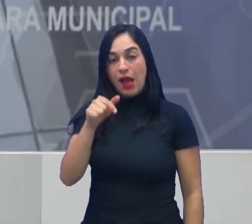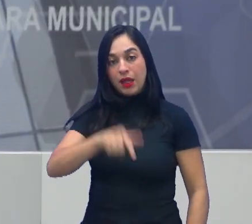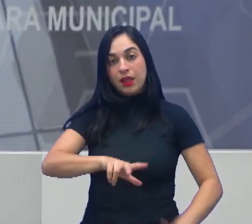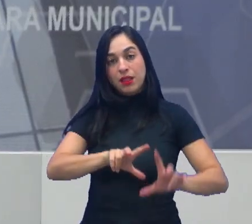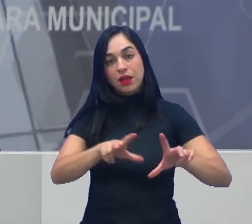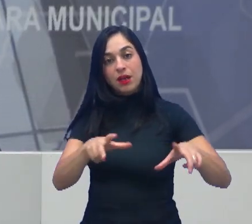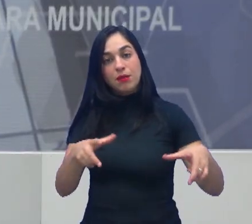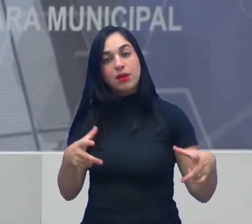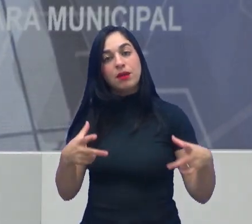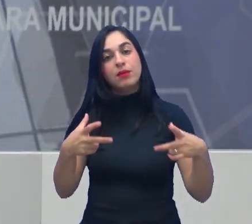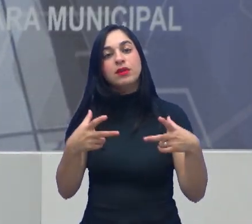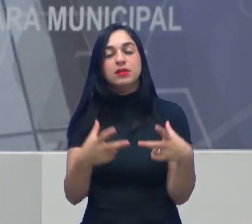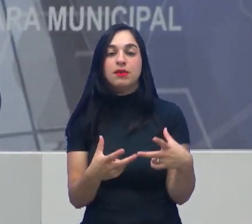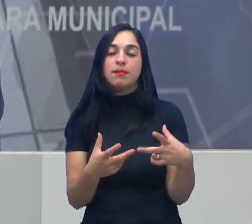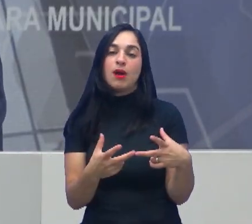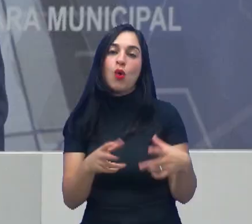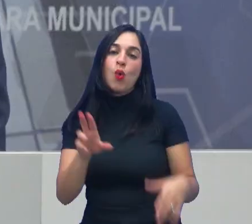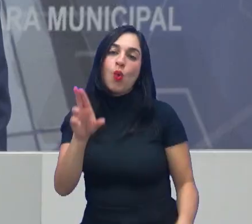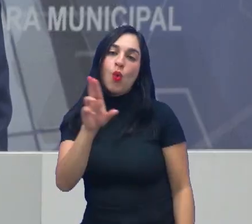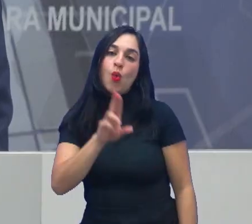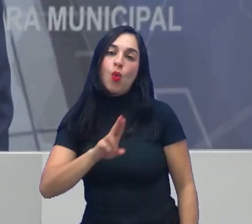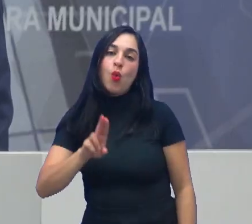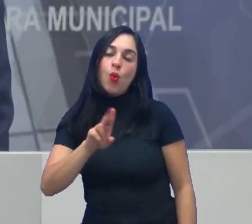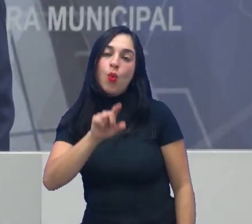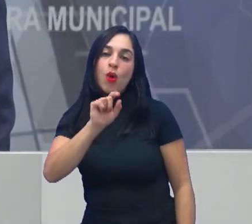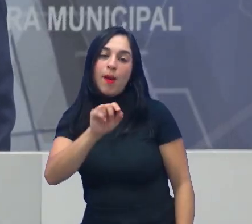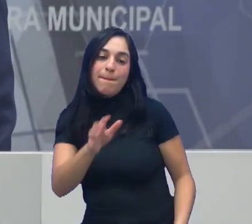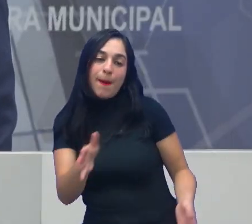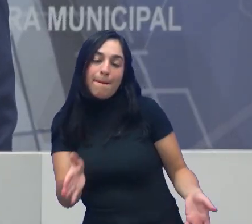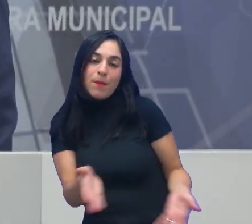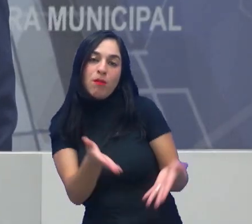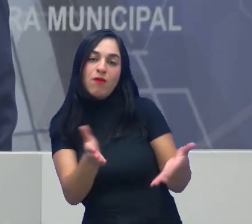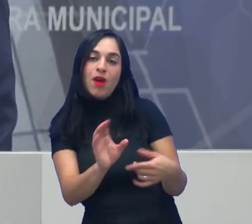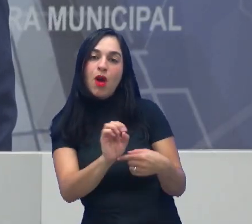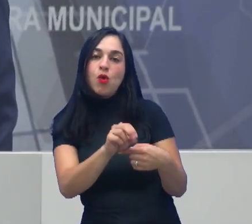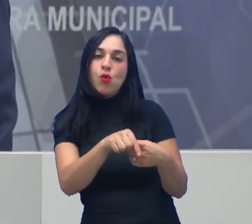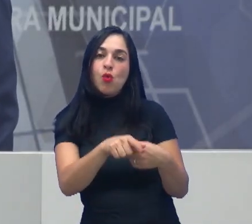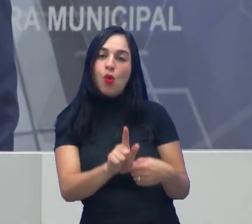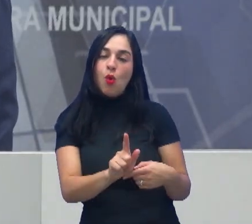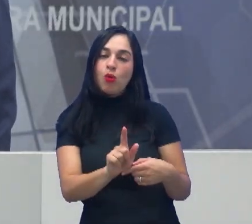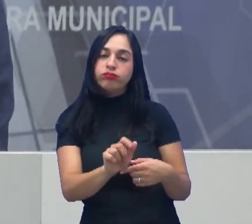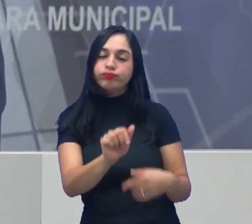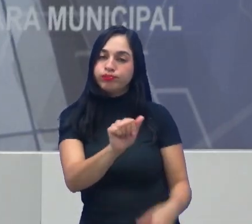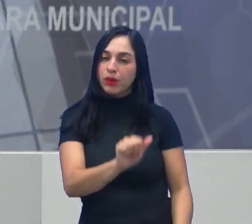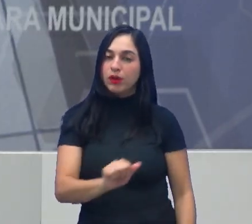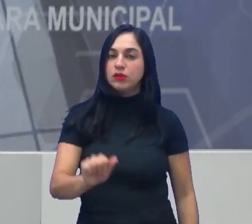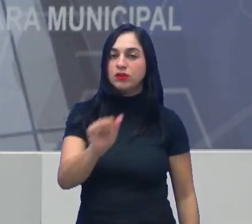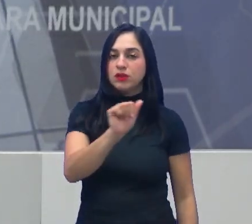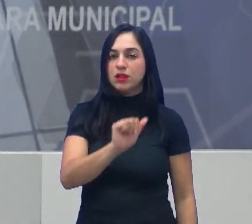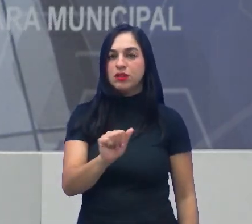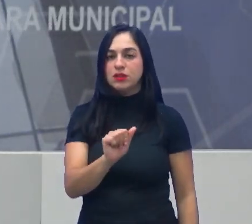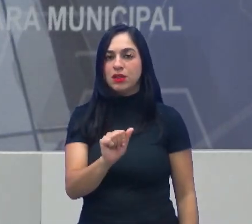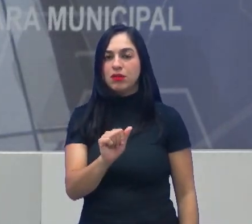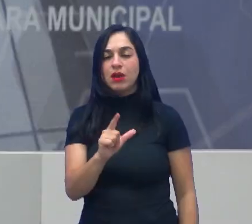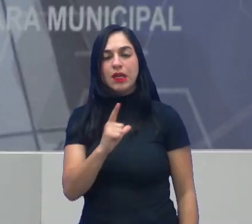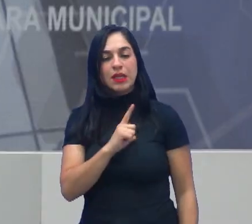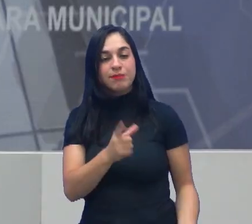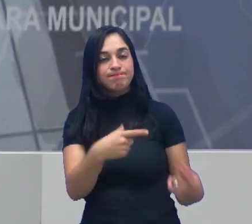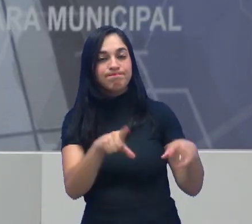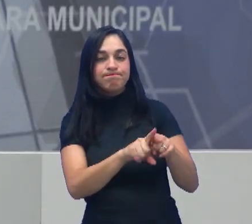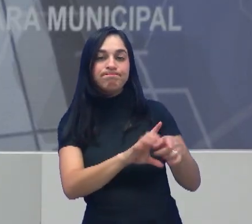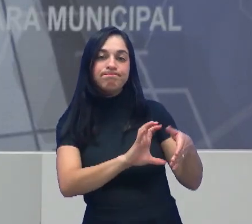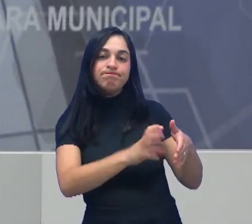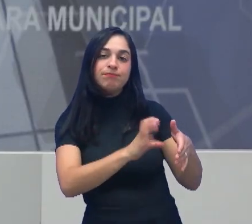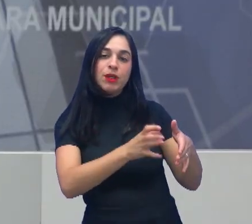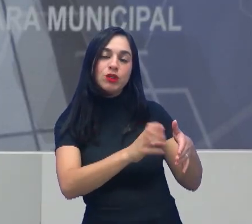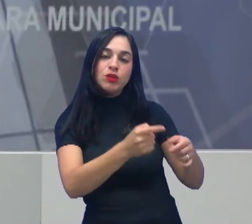Municipal para promover entidades ligadas a um partido político. Utilizar uma